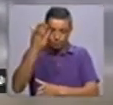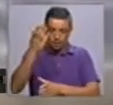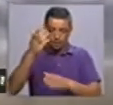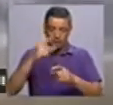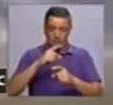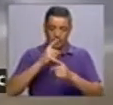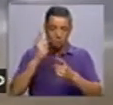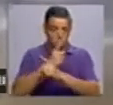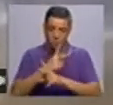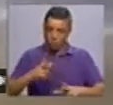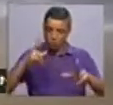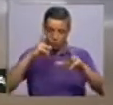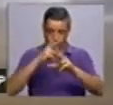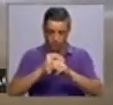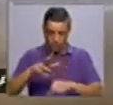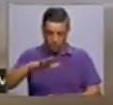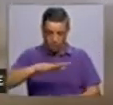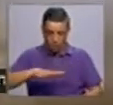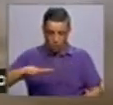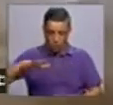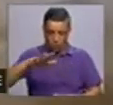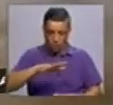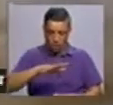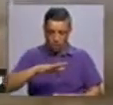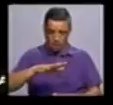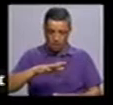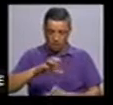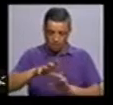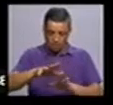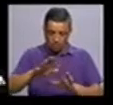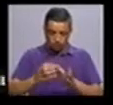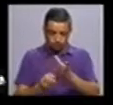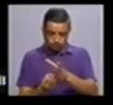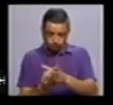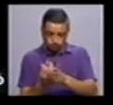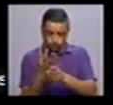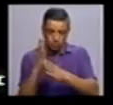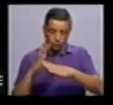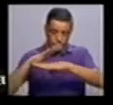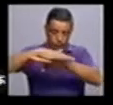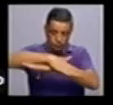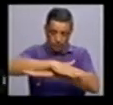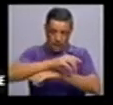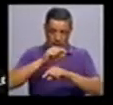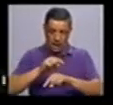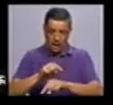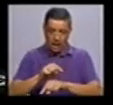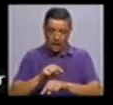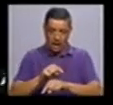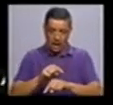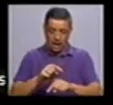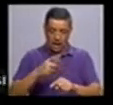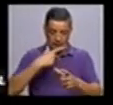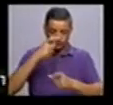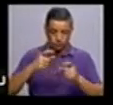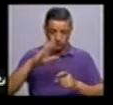propriamente novidade, este é o local mais infernal do ponto de vista vulcânico no nosso sistema solar. E só para termos uma pequena ideia, para os nossos telespectadores